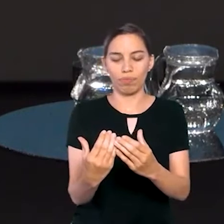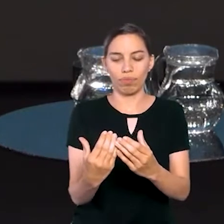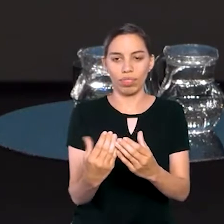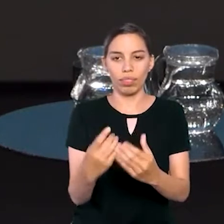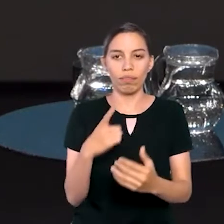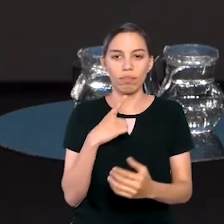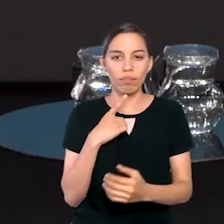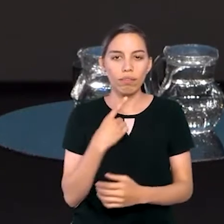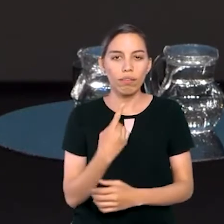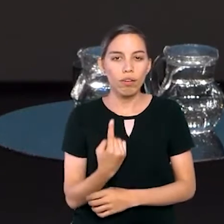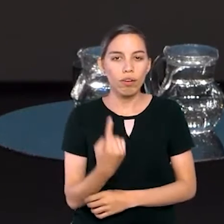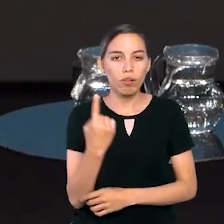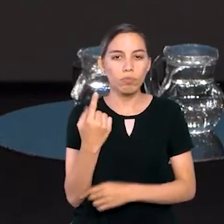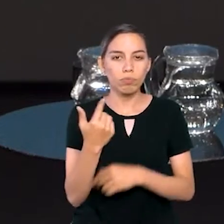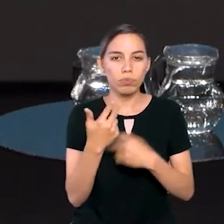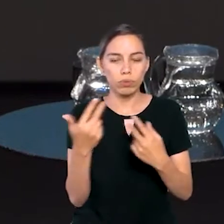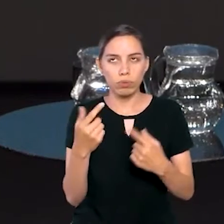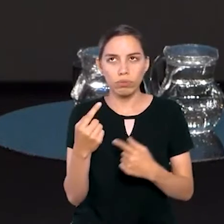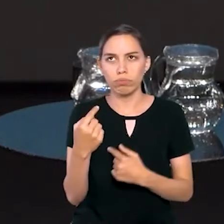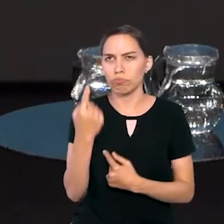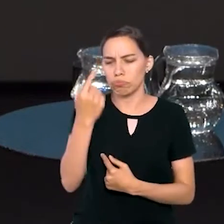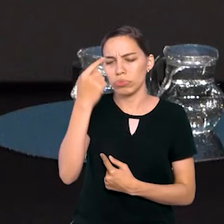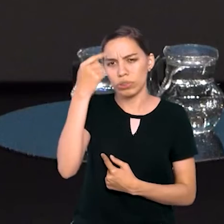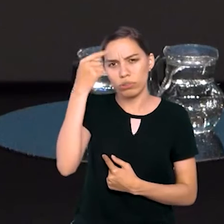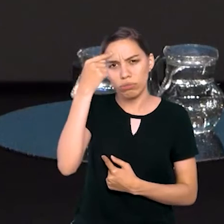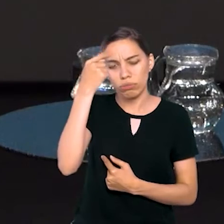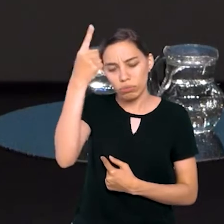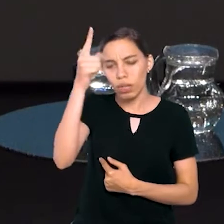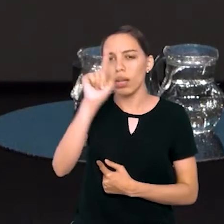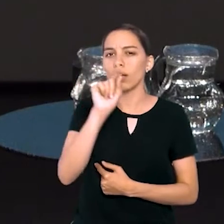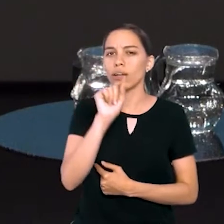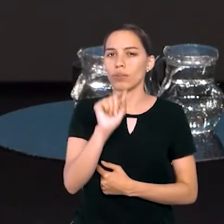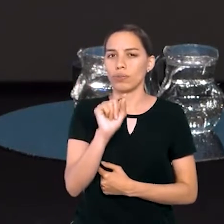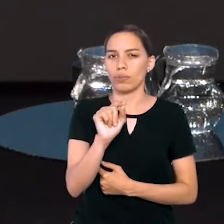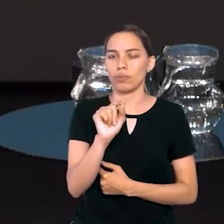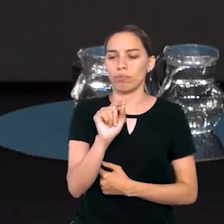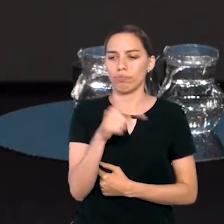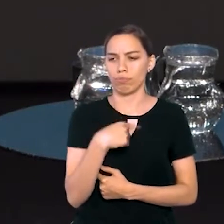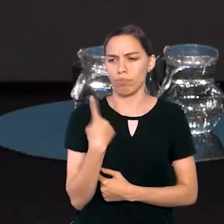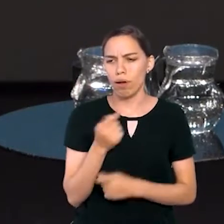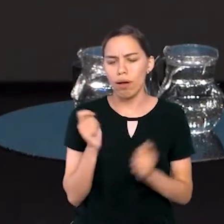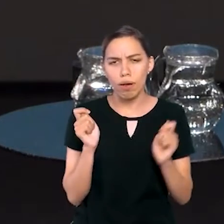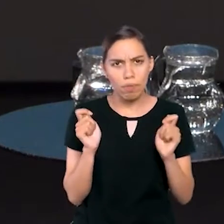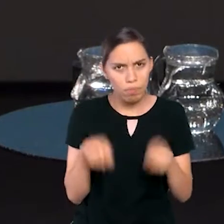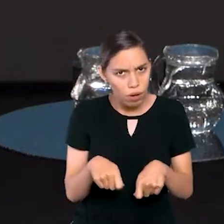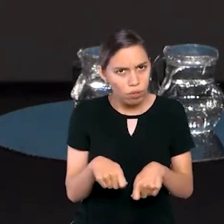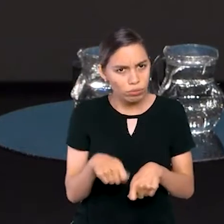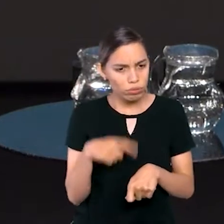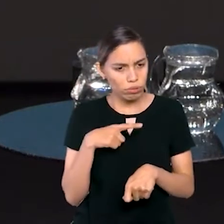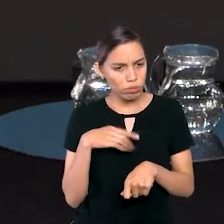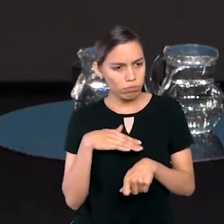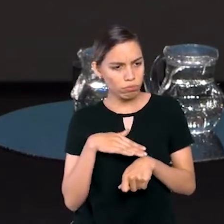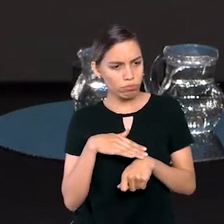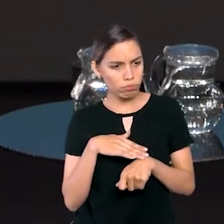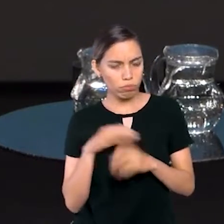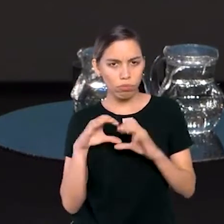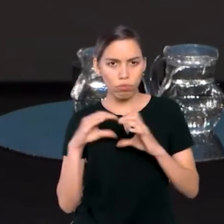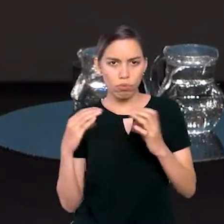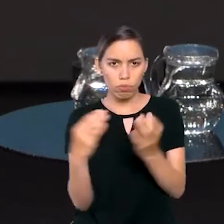Uma das ideias é que a gente pode ser uma comunidade